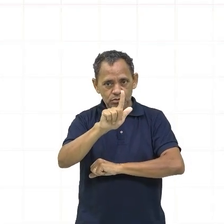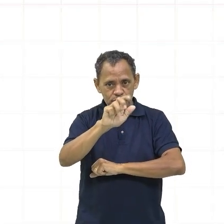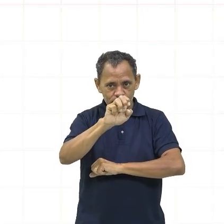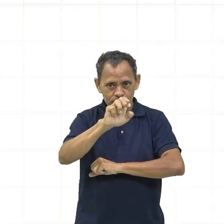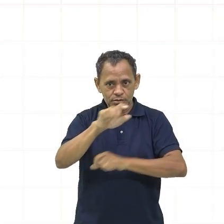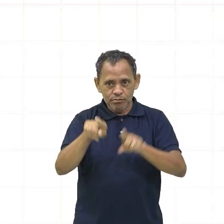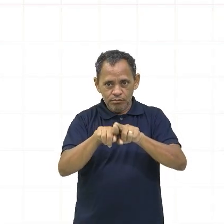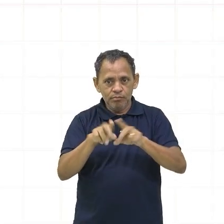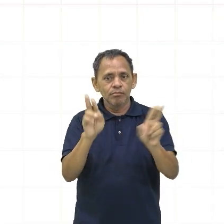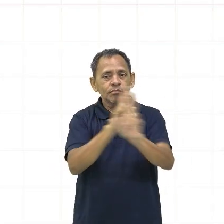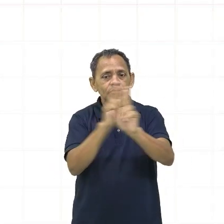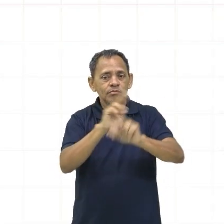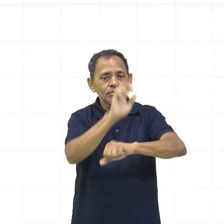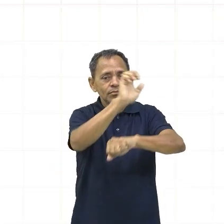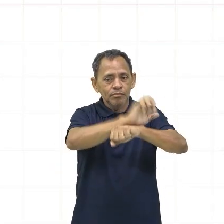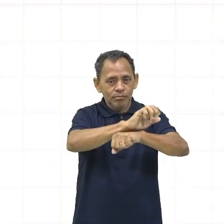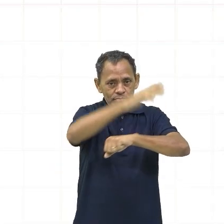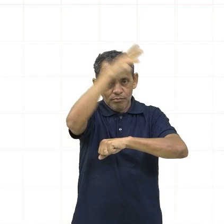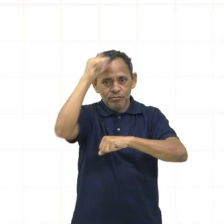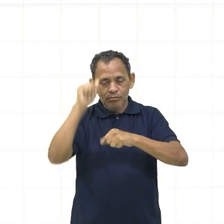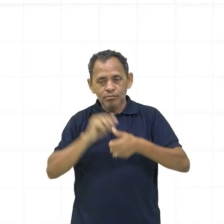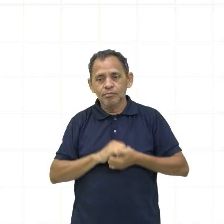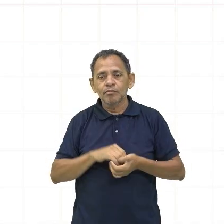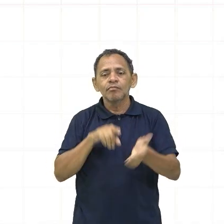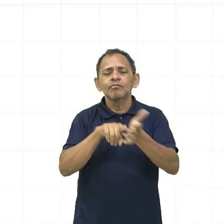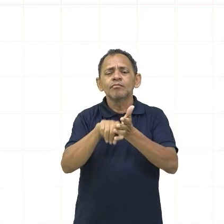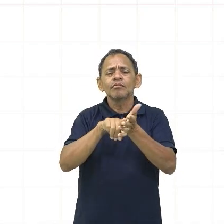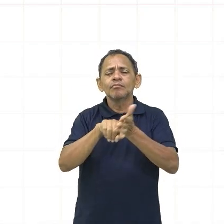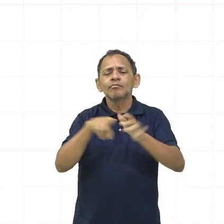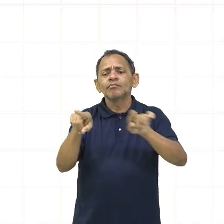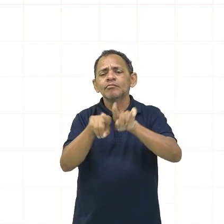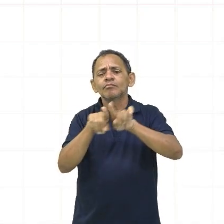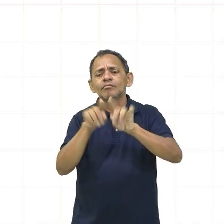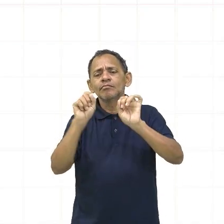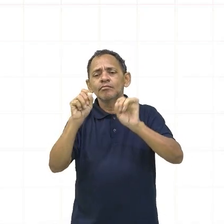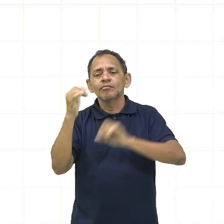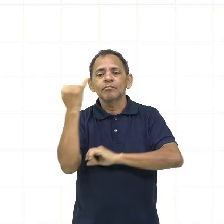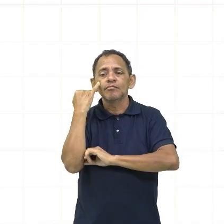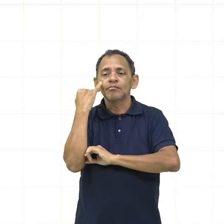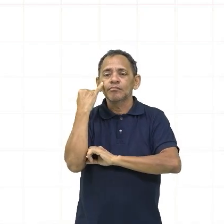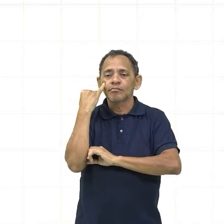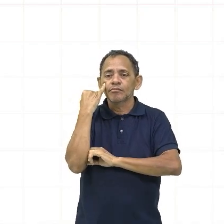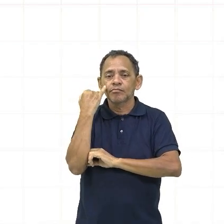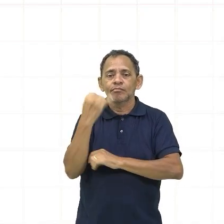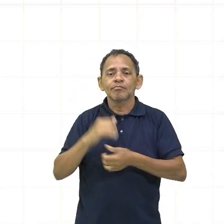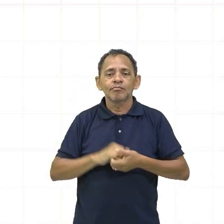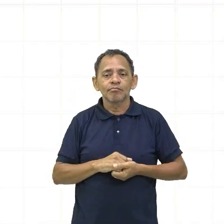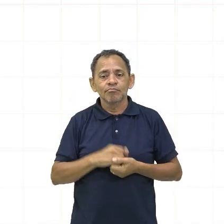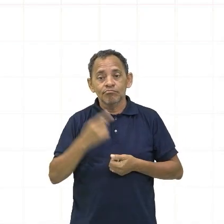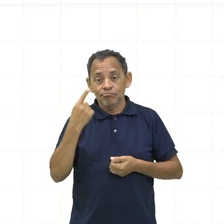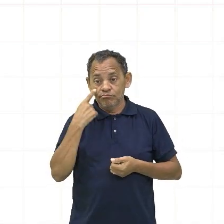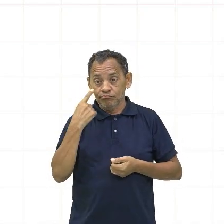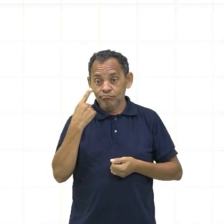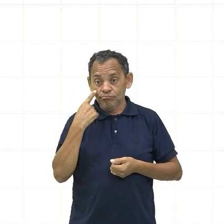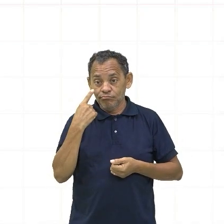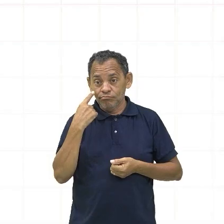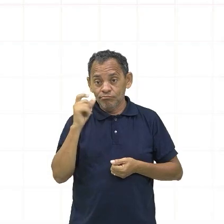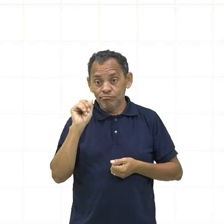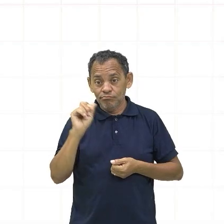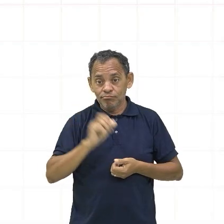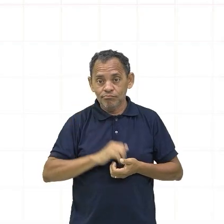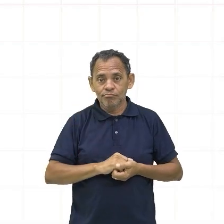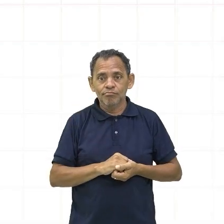do Amazonas. E aí a gente vai verificar essas informações observando